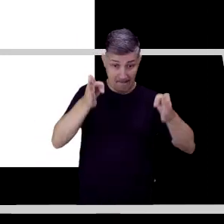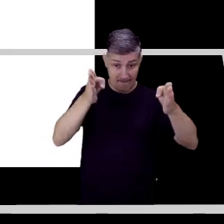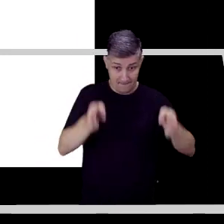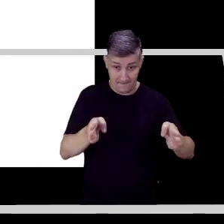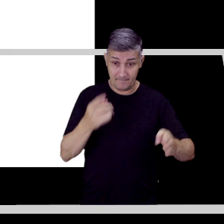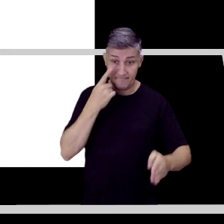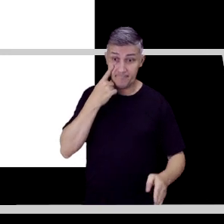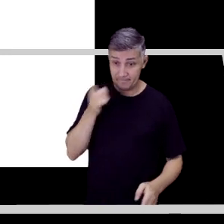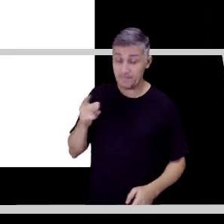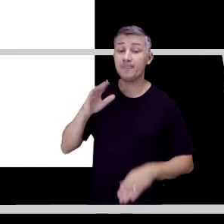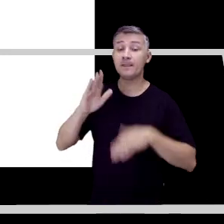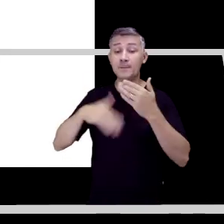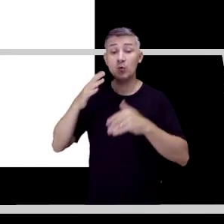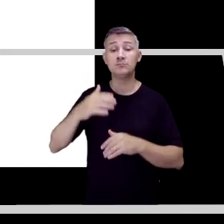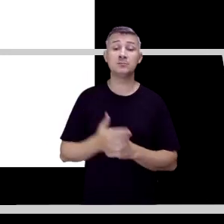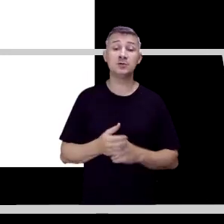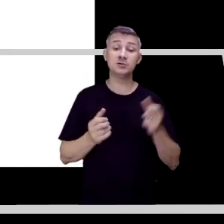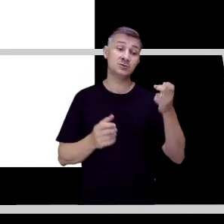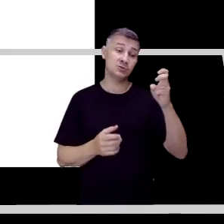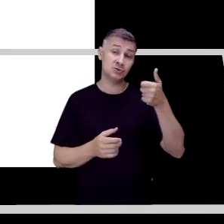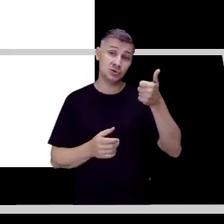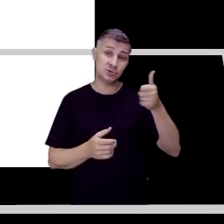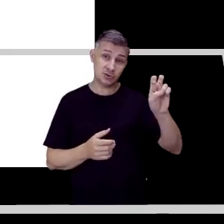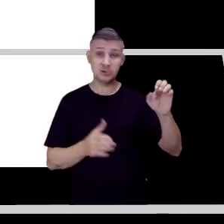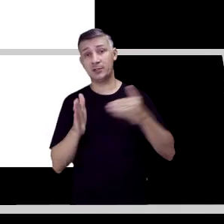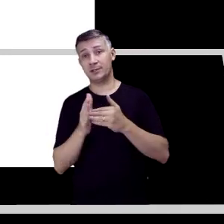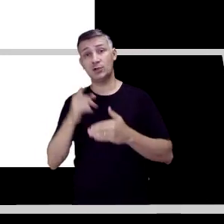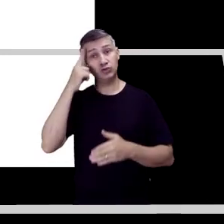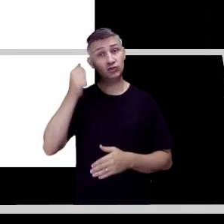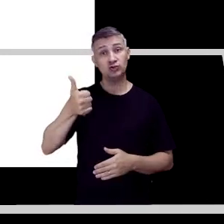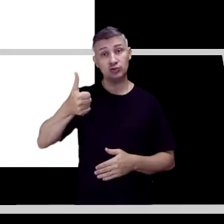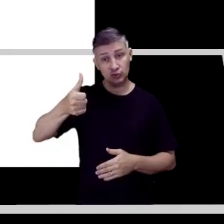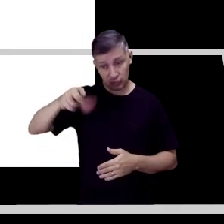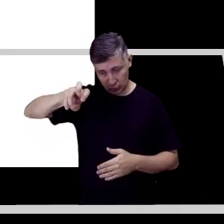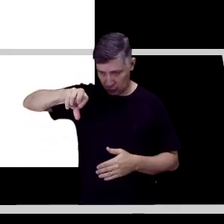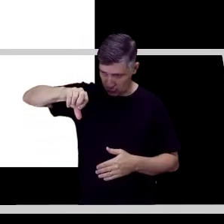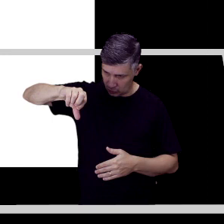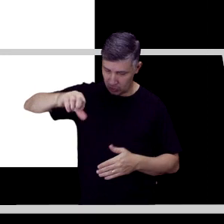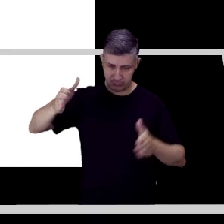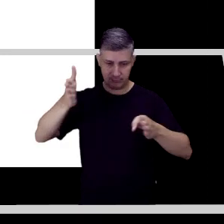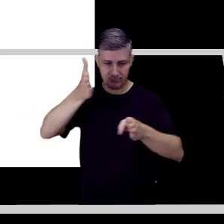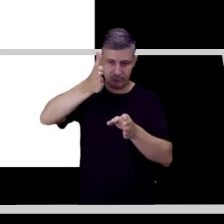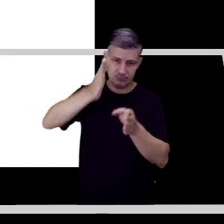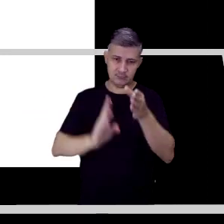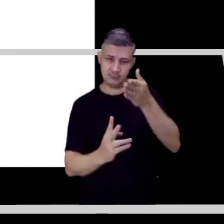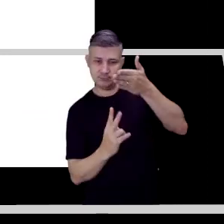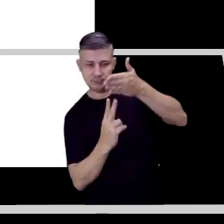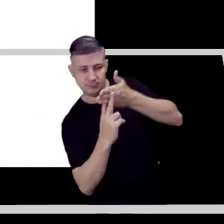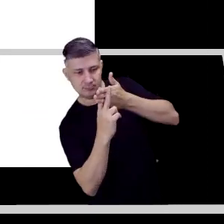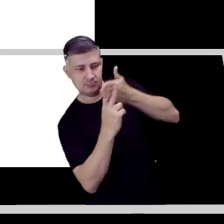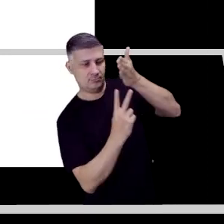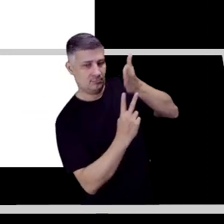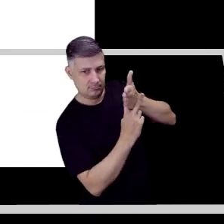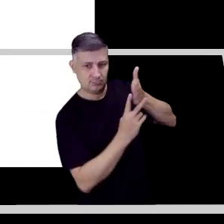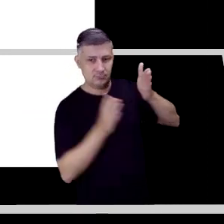as empenas laterais, os painéis laterais. Aí, do dia 15 ao 19, começa, então, a colocação desses painéis laterais